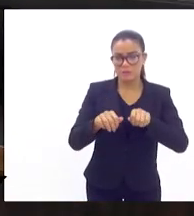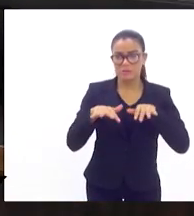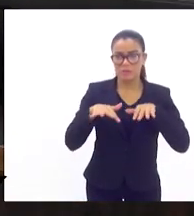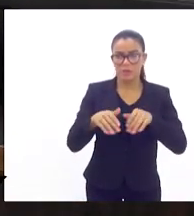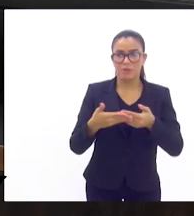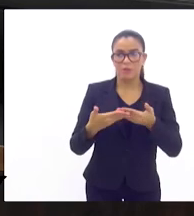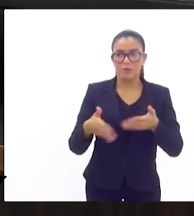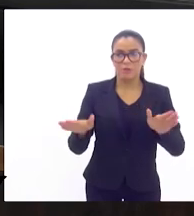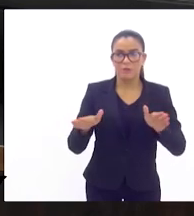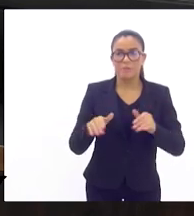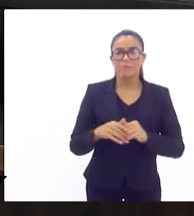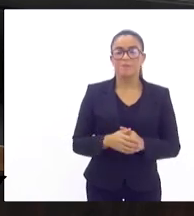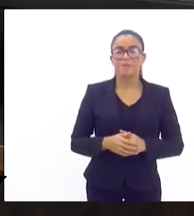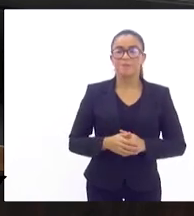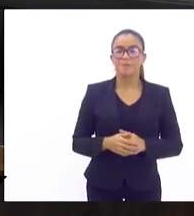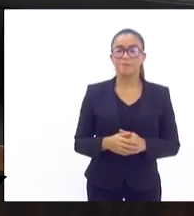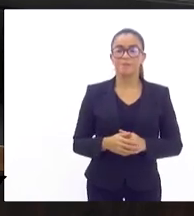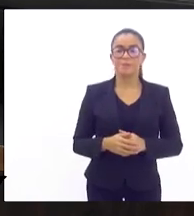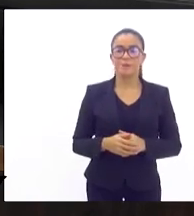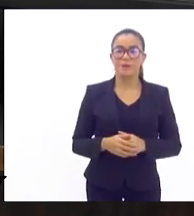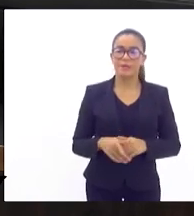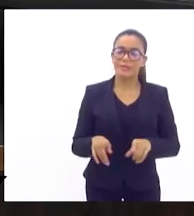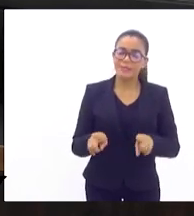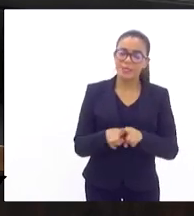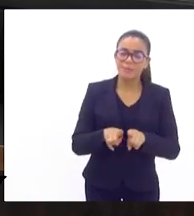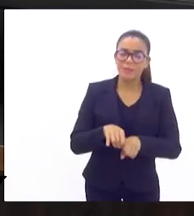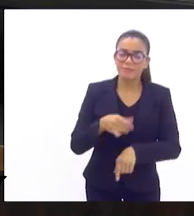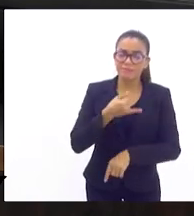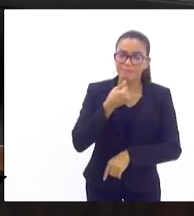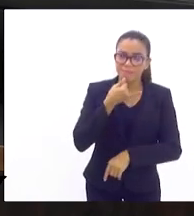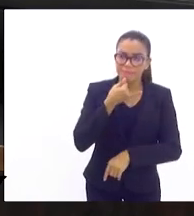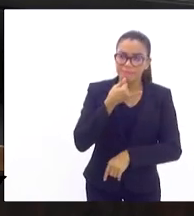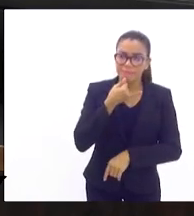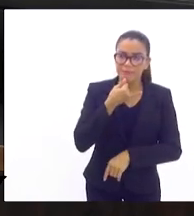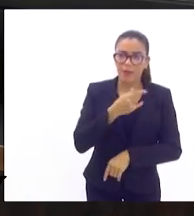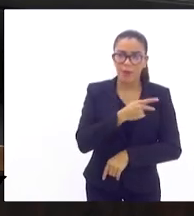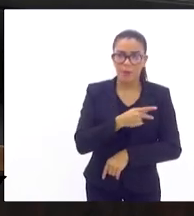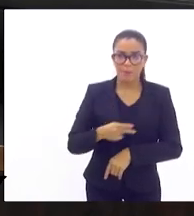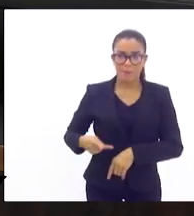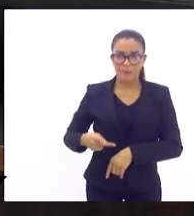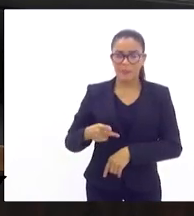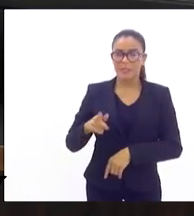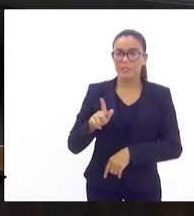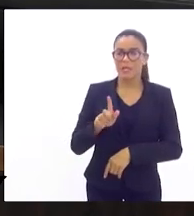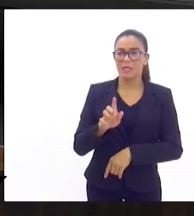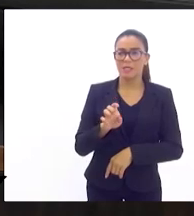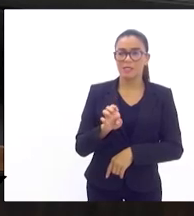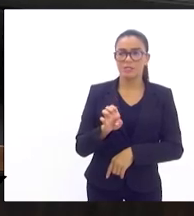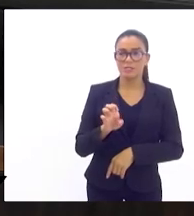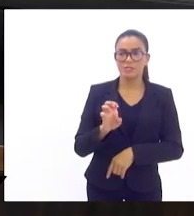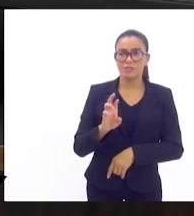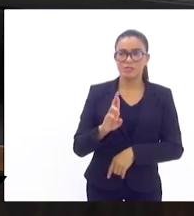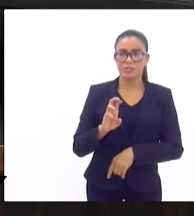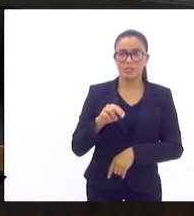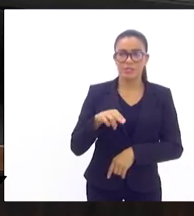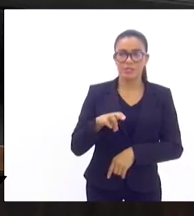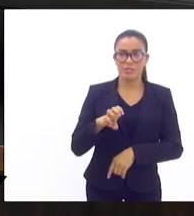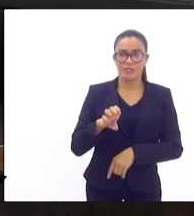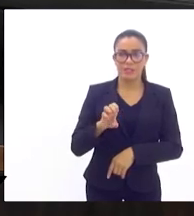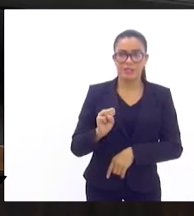Quero, primeiro, lamentar a ausência do presidente da Genersa aqui nessa audiência tão